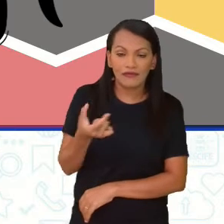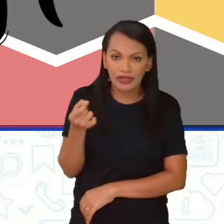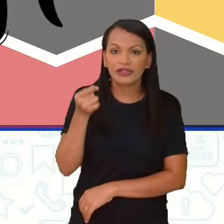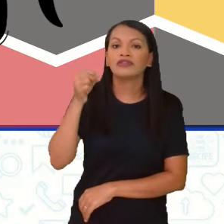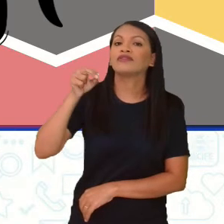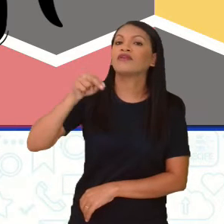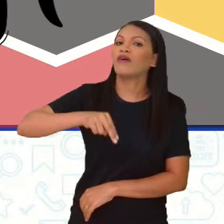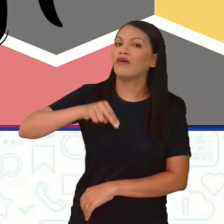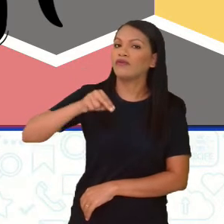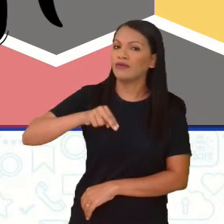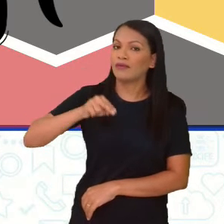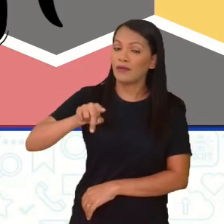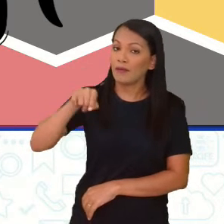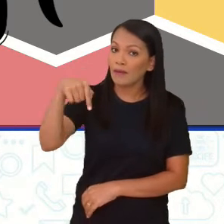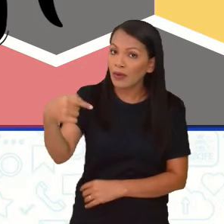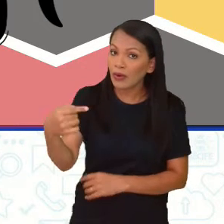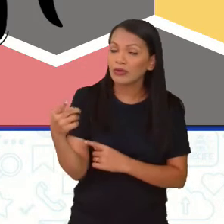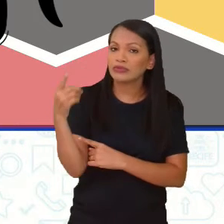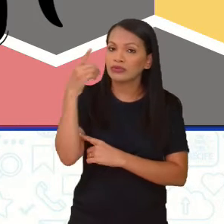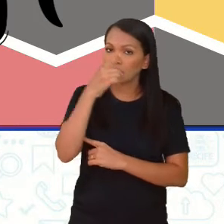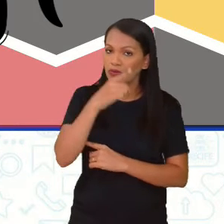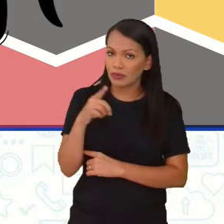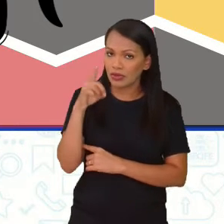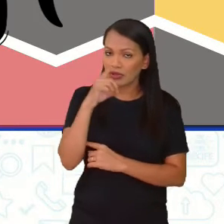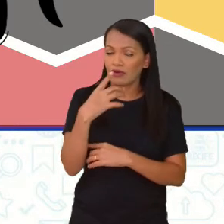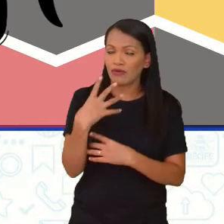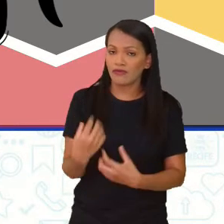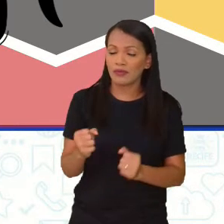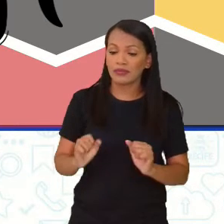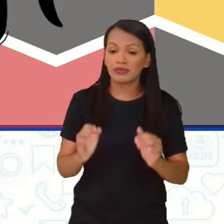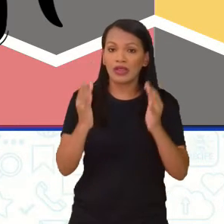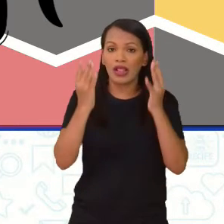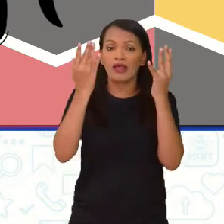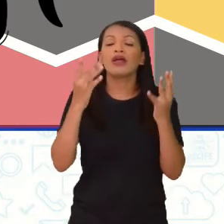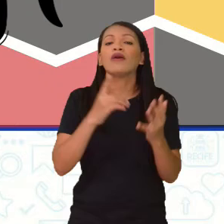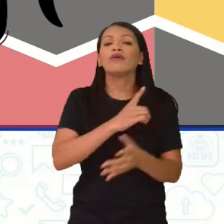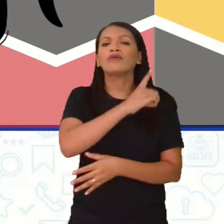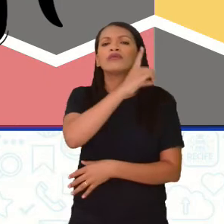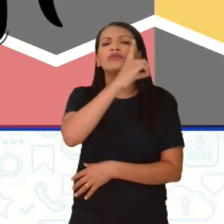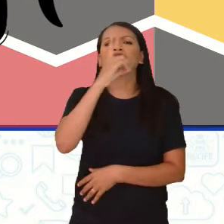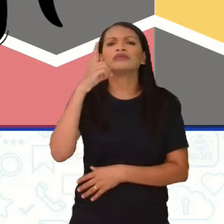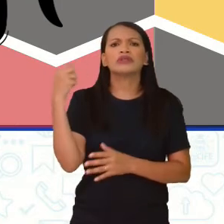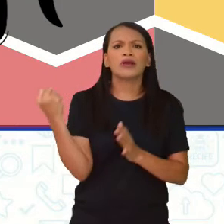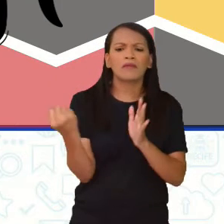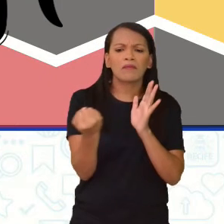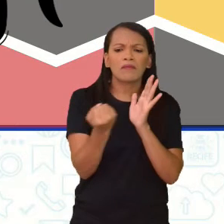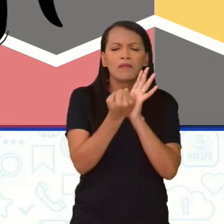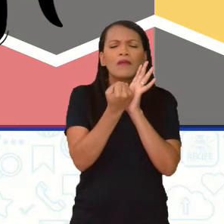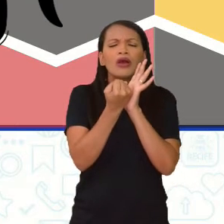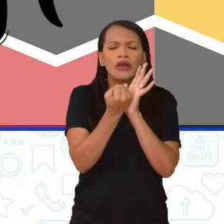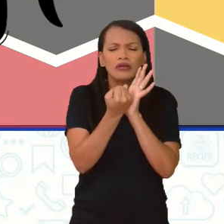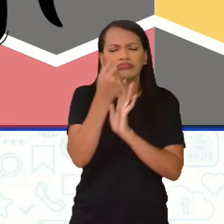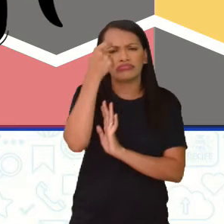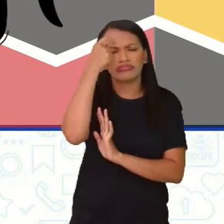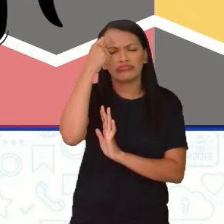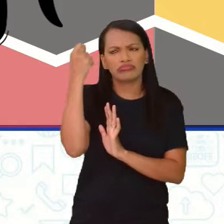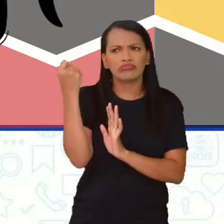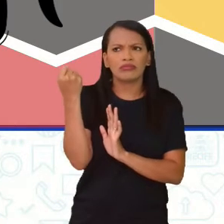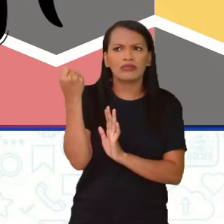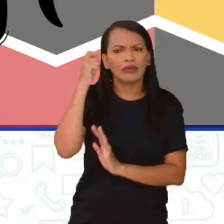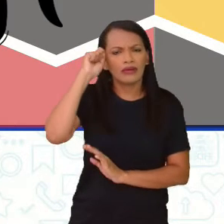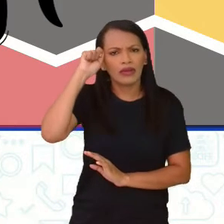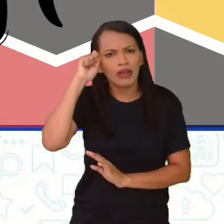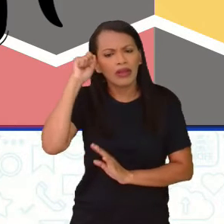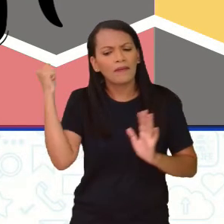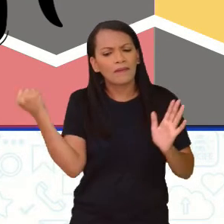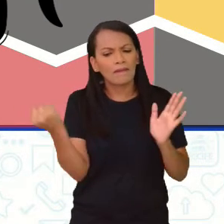vamos comemorar o Dia da Consciência Negra, e ele representa um marco das lutas, né, contra a discriminação racial e